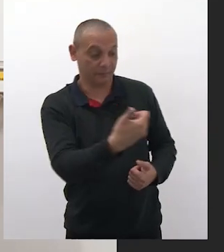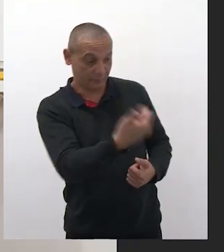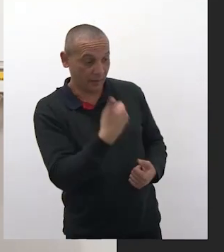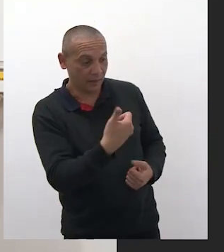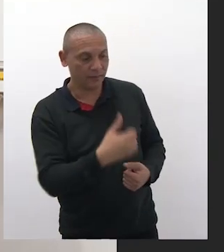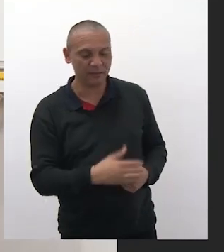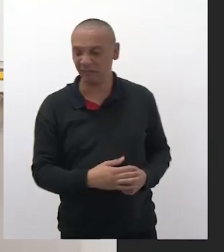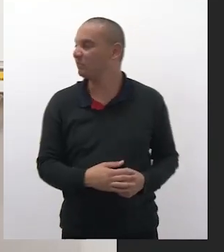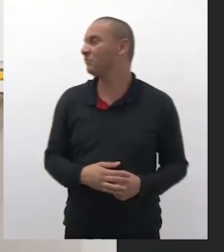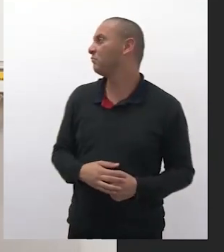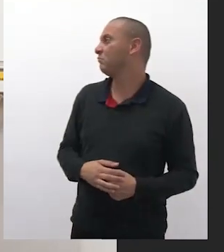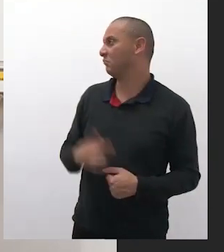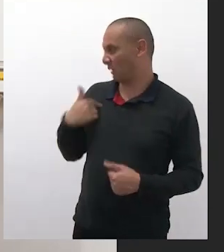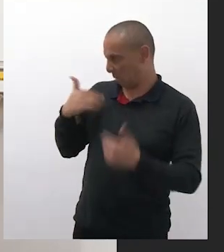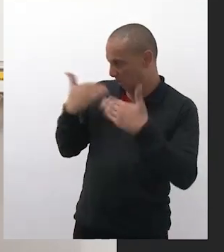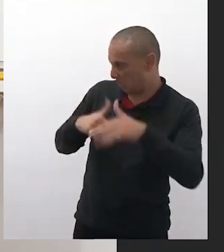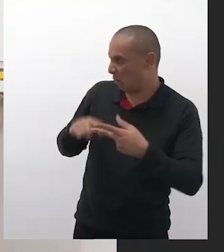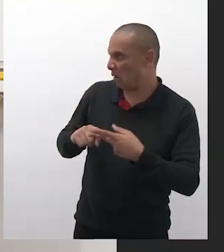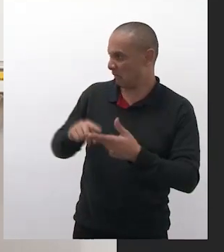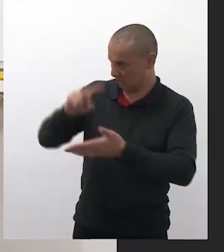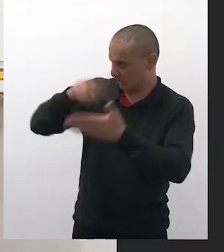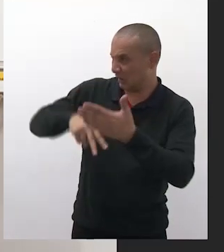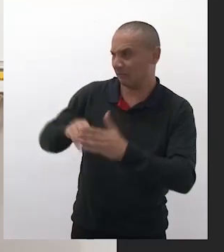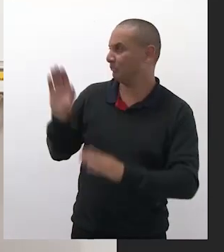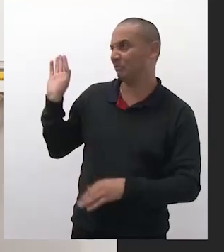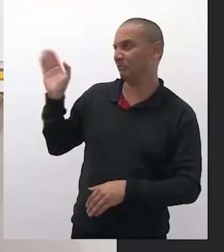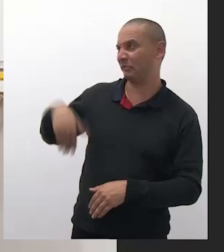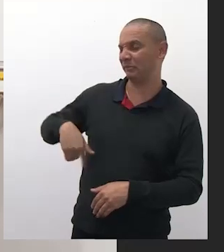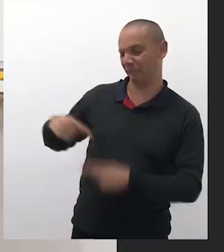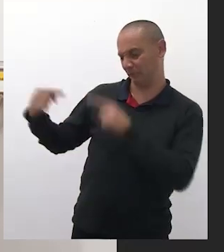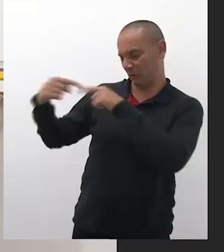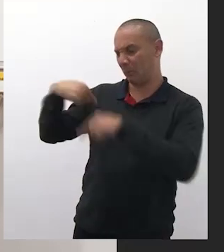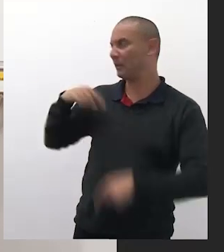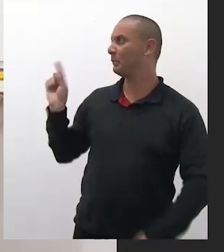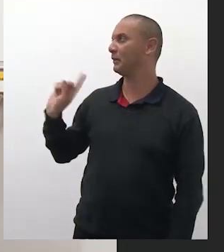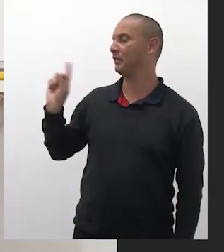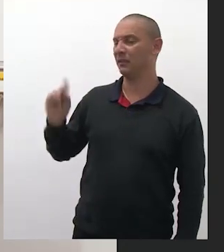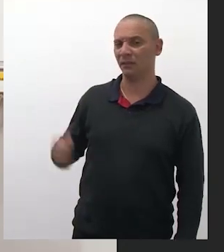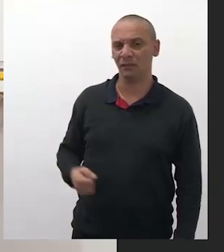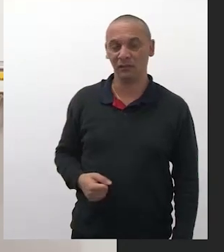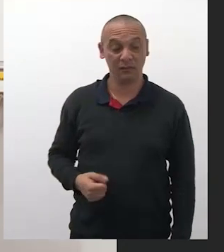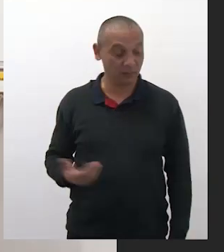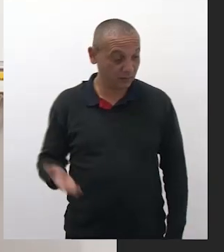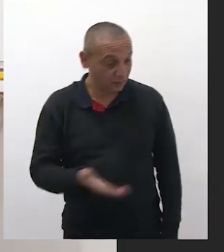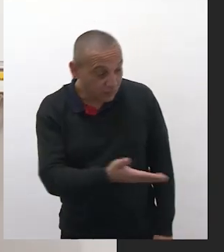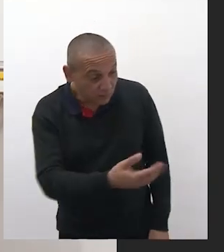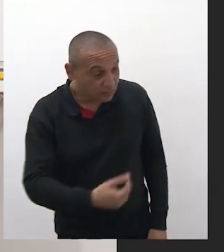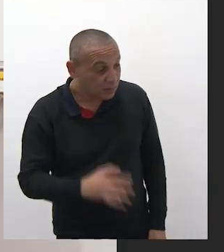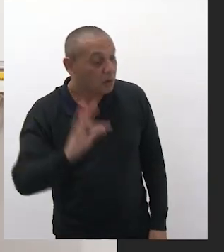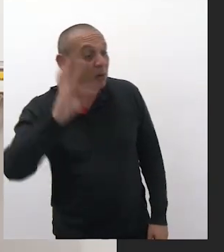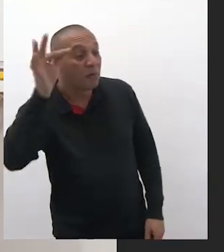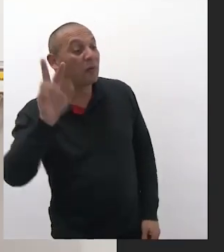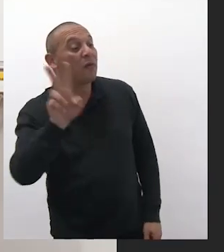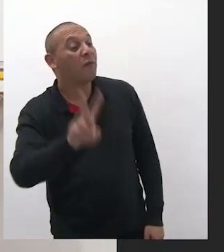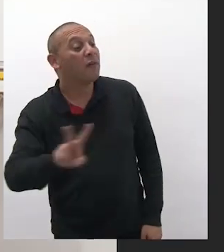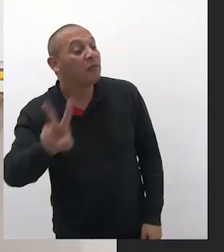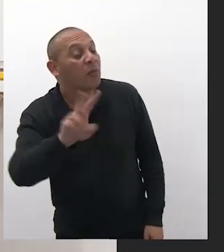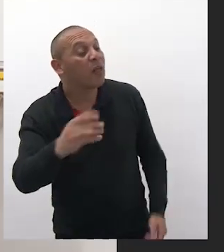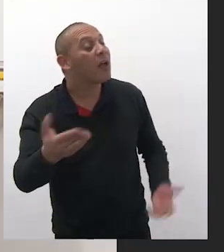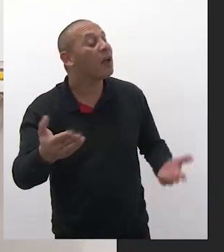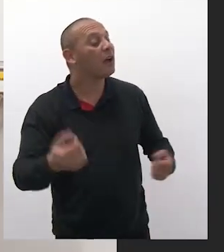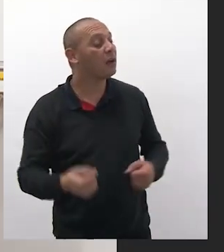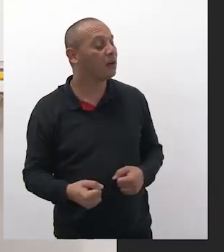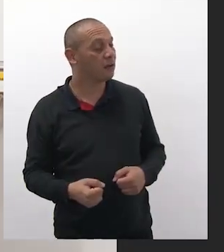aquilo não fazia sentido para ele. Aí eu falava, mas você não vai fazer o vestibular, é terceiro ano, você já